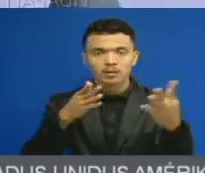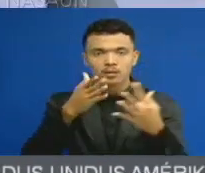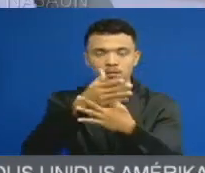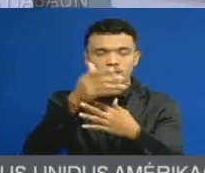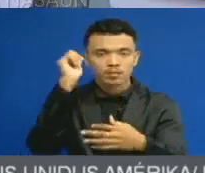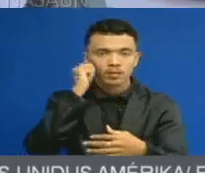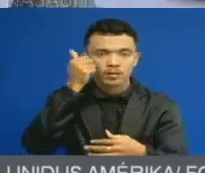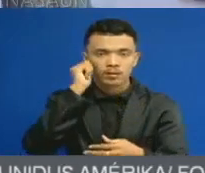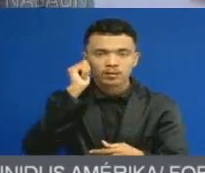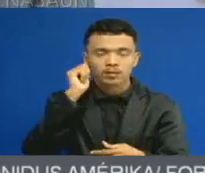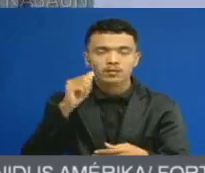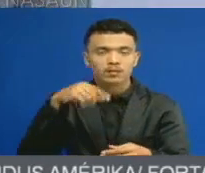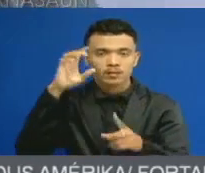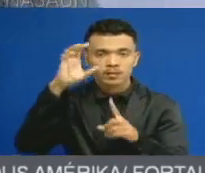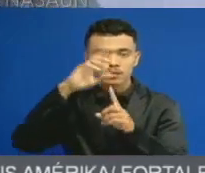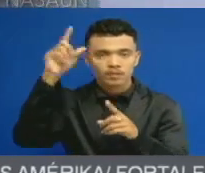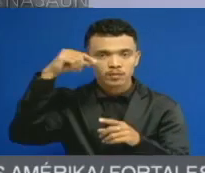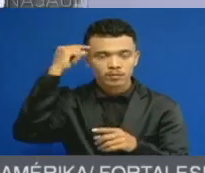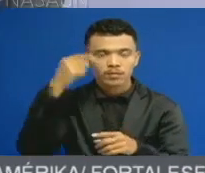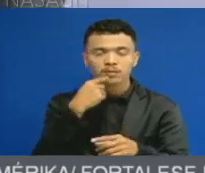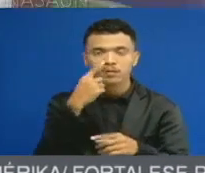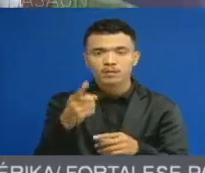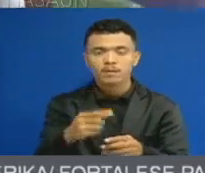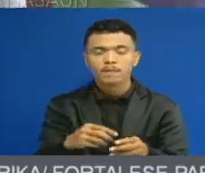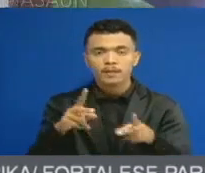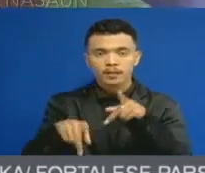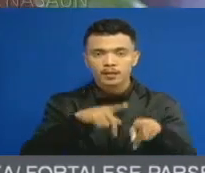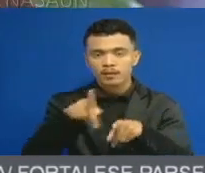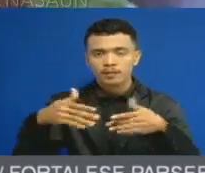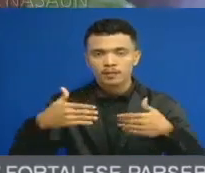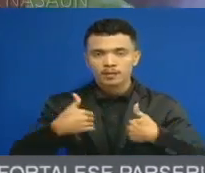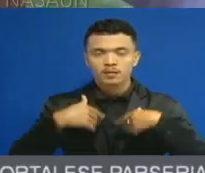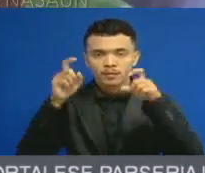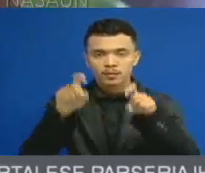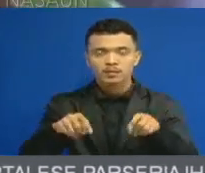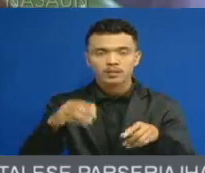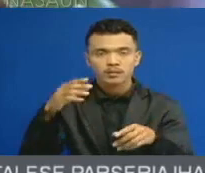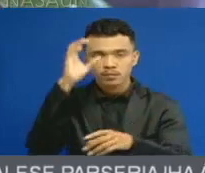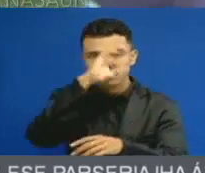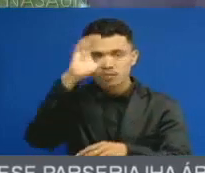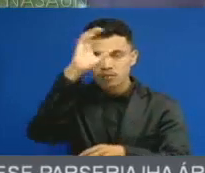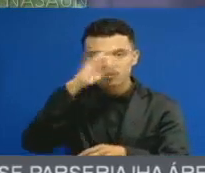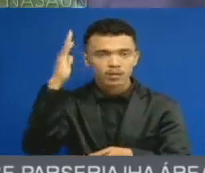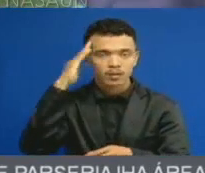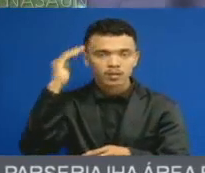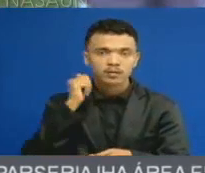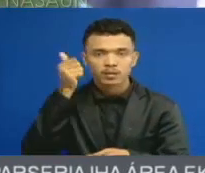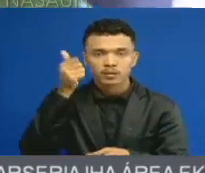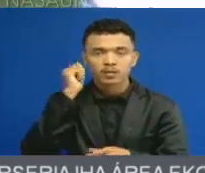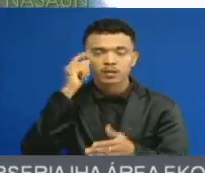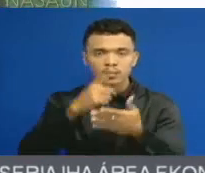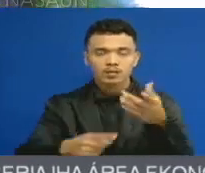Chefe governo ne afirma, Timor-Leste ni recurso humano iha ona, não precisa buca conhece saída mak ASEAN se foba